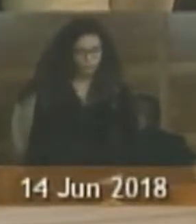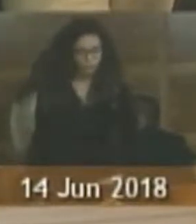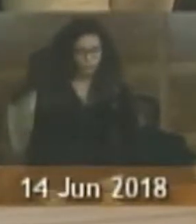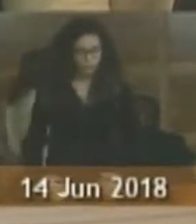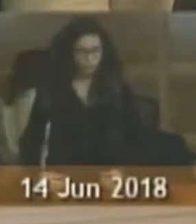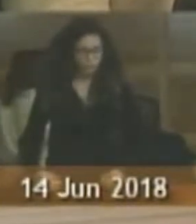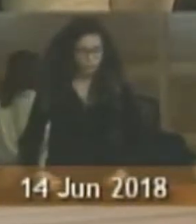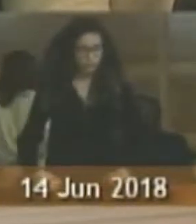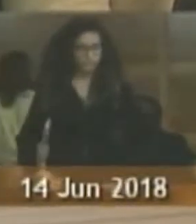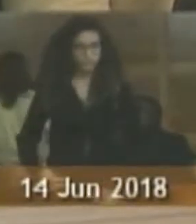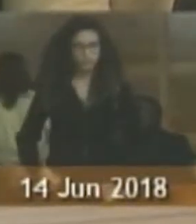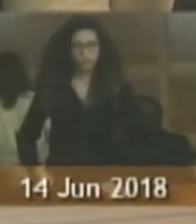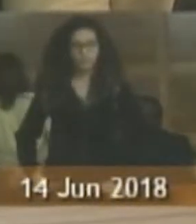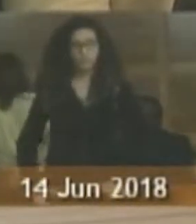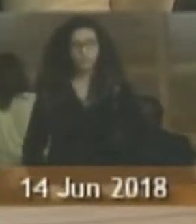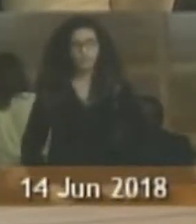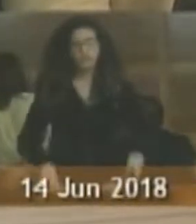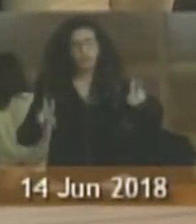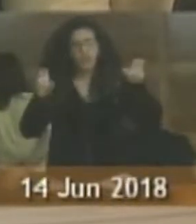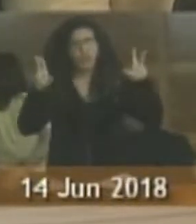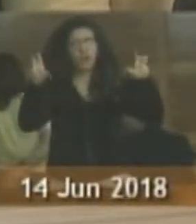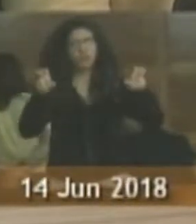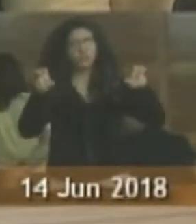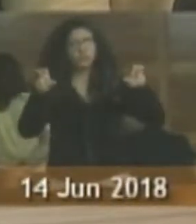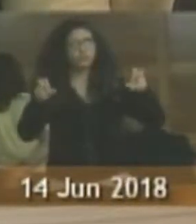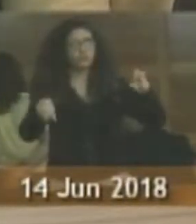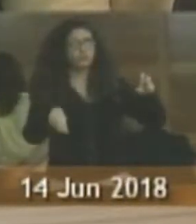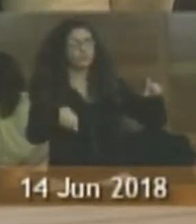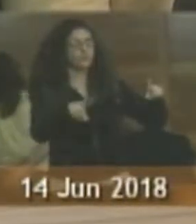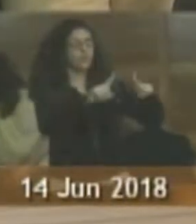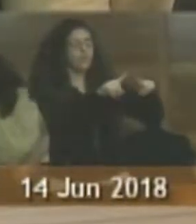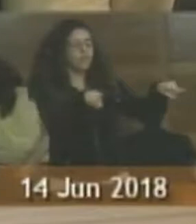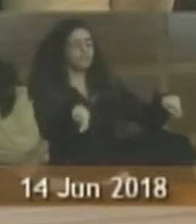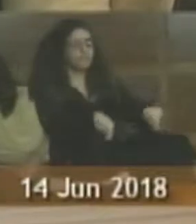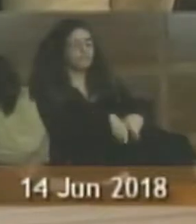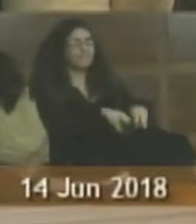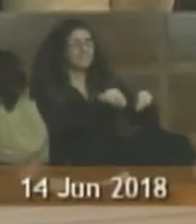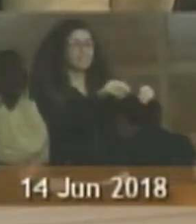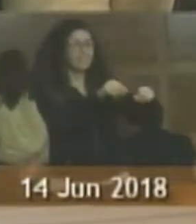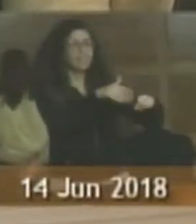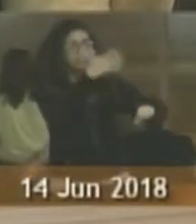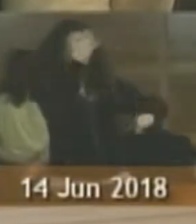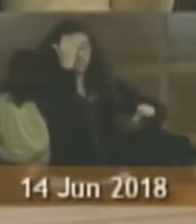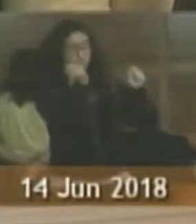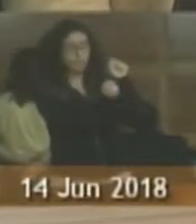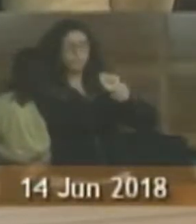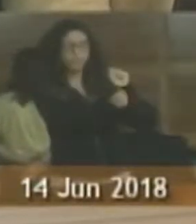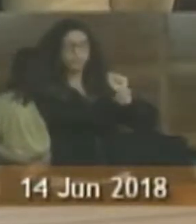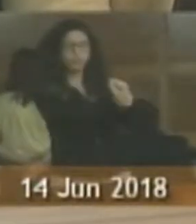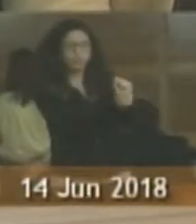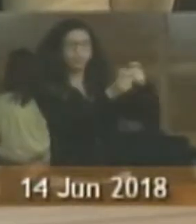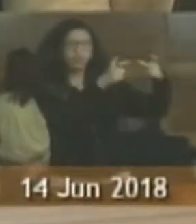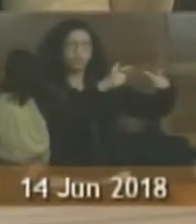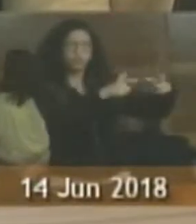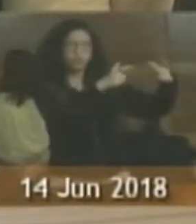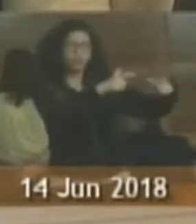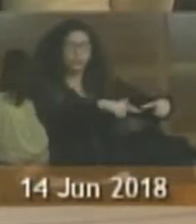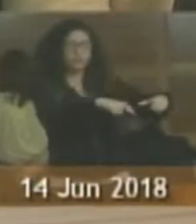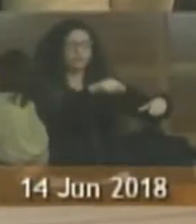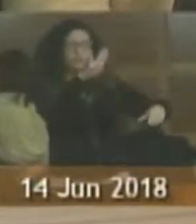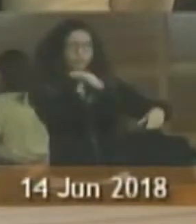54.180.00971/2016, dígito 10, da titulação de terras quilombolas, regularização de territórios quilombolas no bairro Santa Rita do